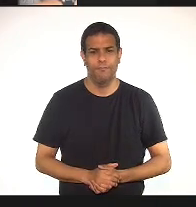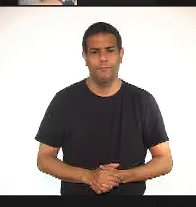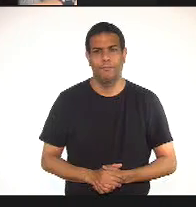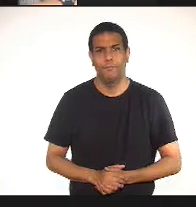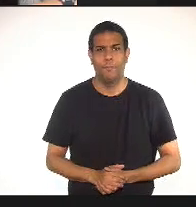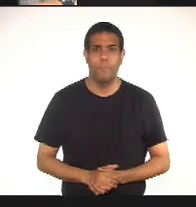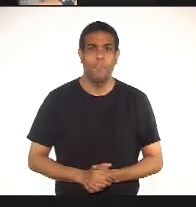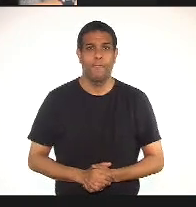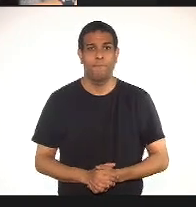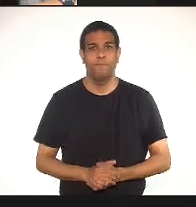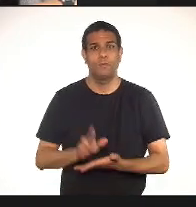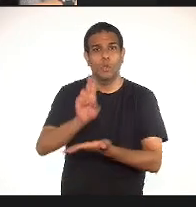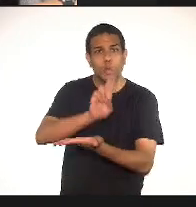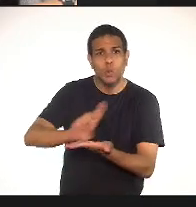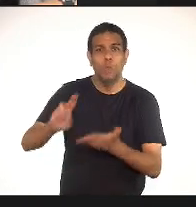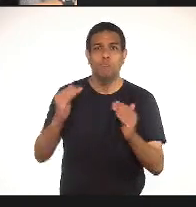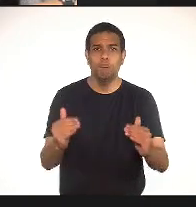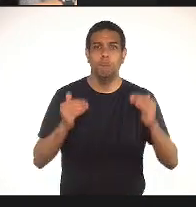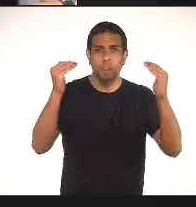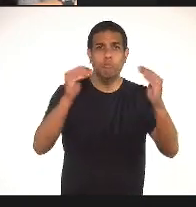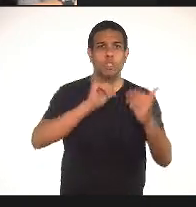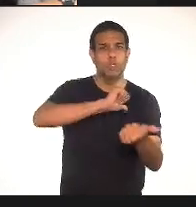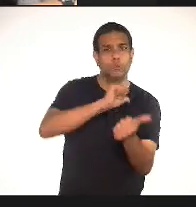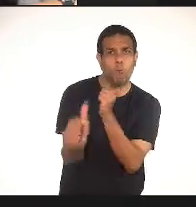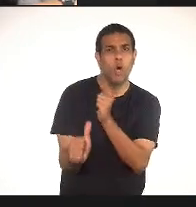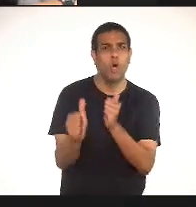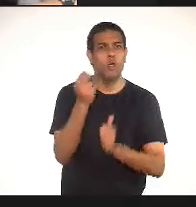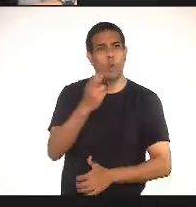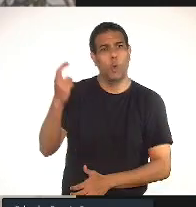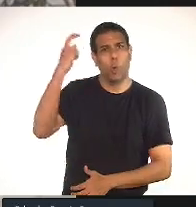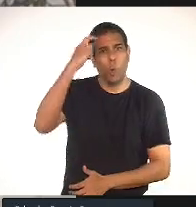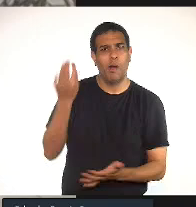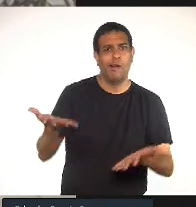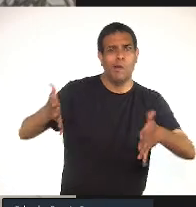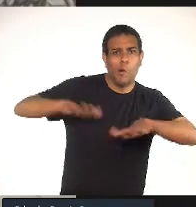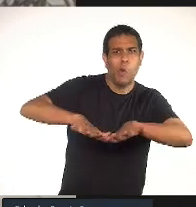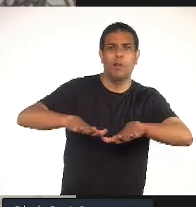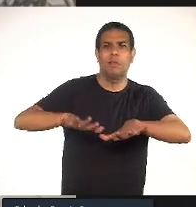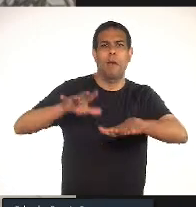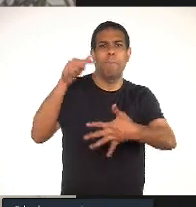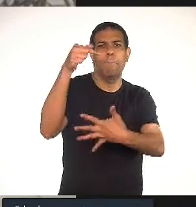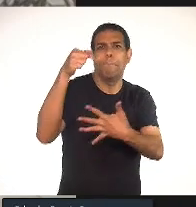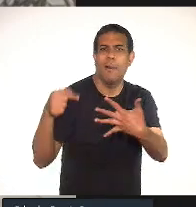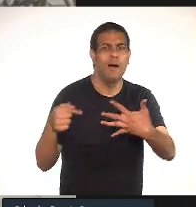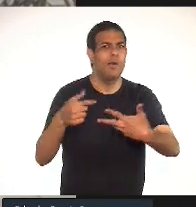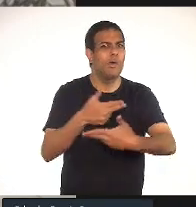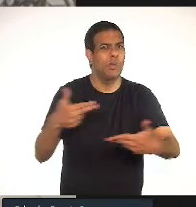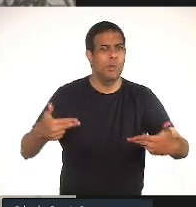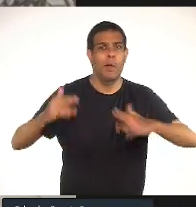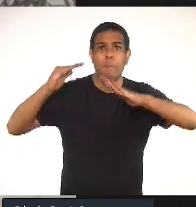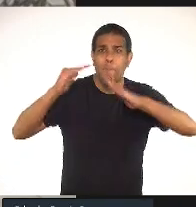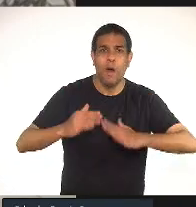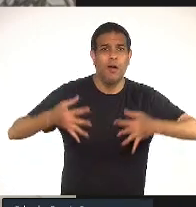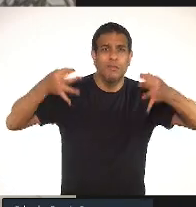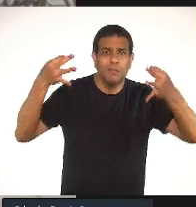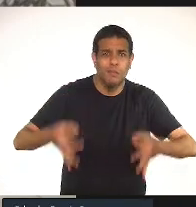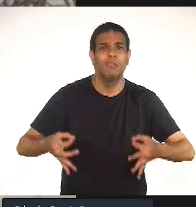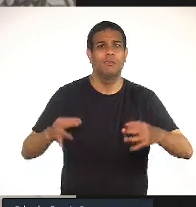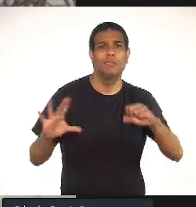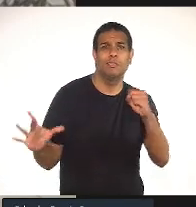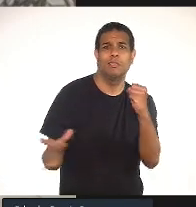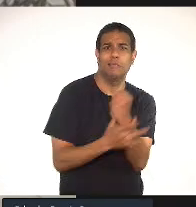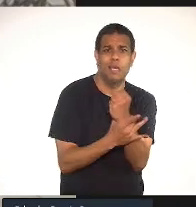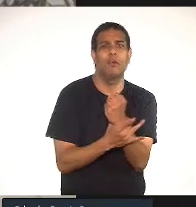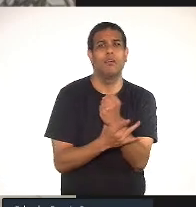profissional e superior, saúde, esporte, cultura, inclusão digital, saneamento básico, moradia,